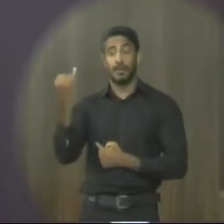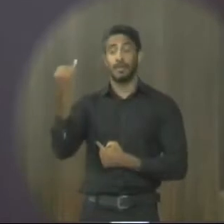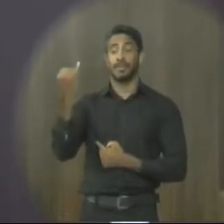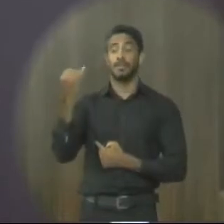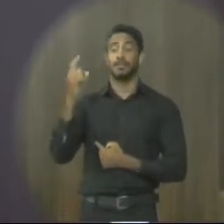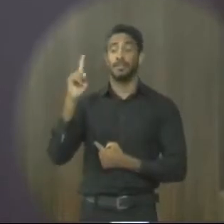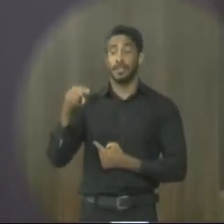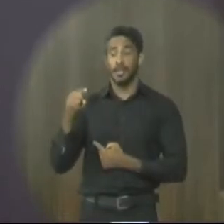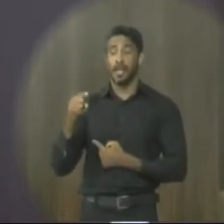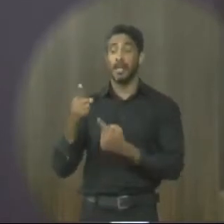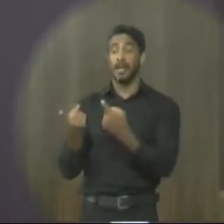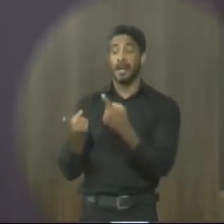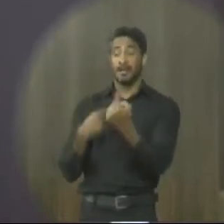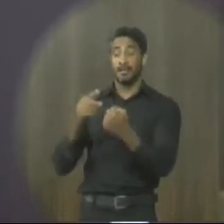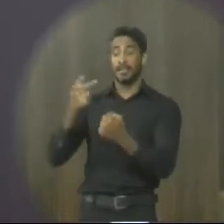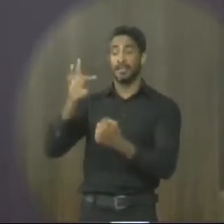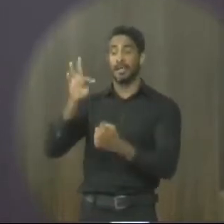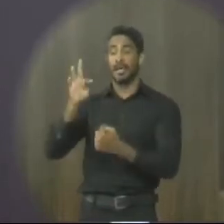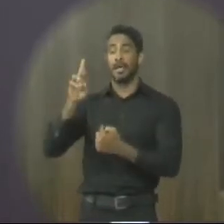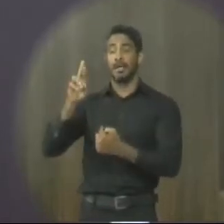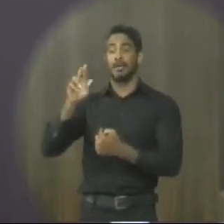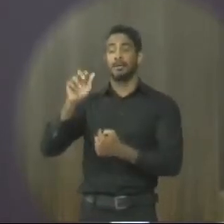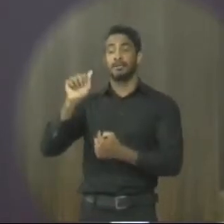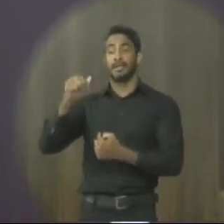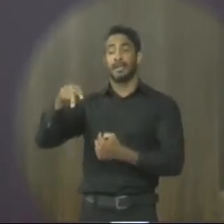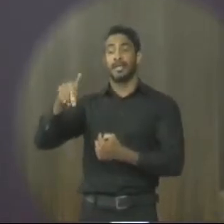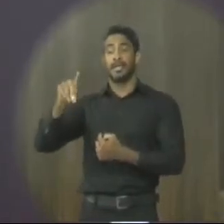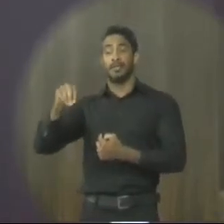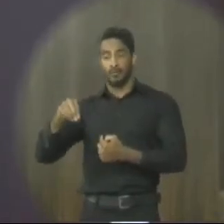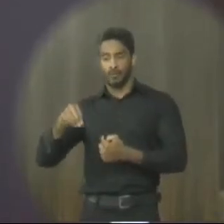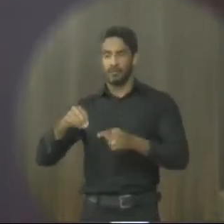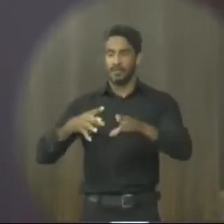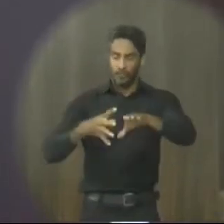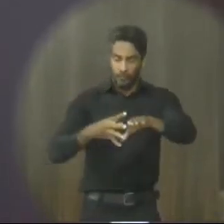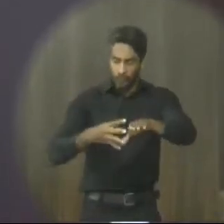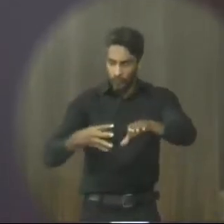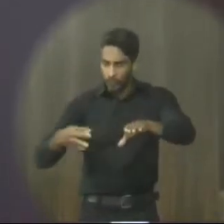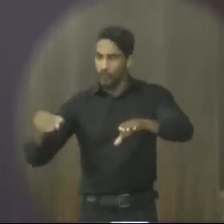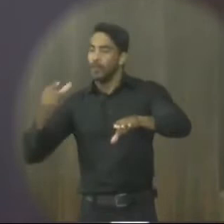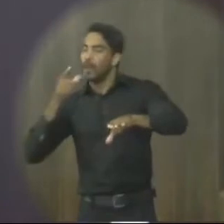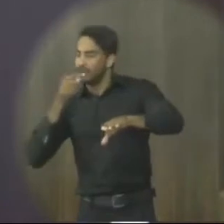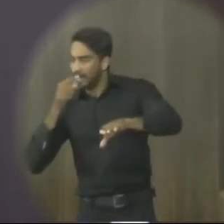a Avenida Tancredo Neves, onde vai ser feito, além de drenagem, vai ser feita